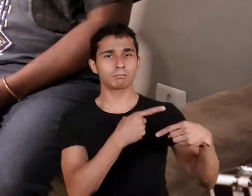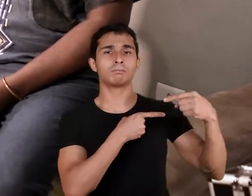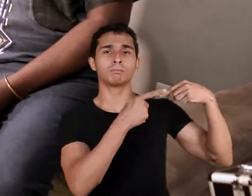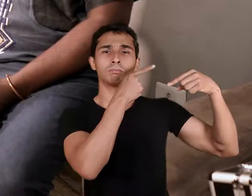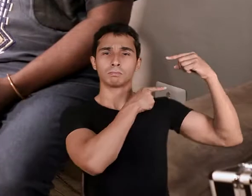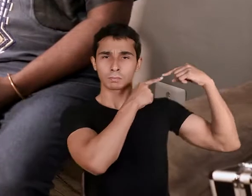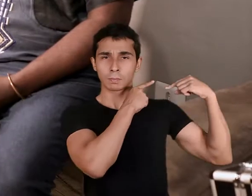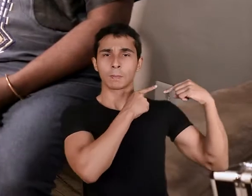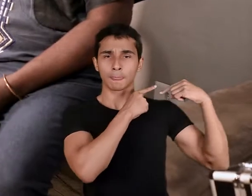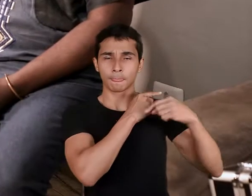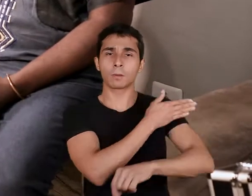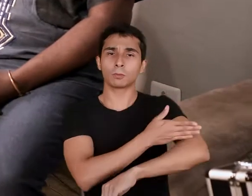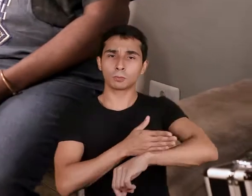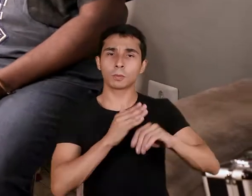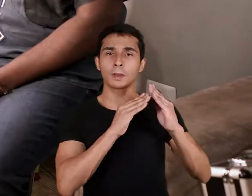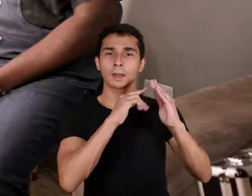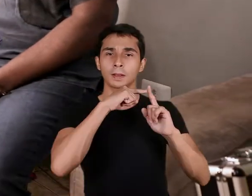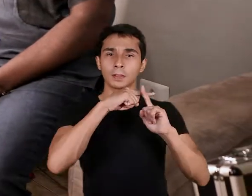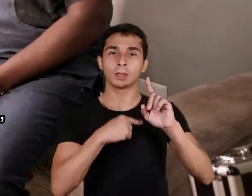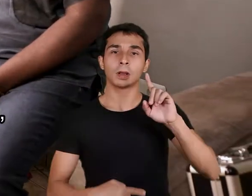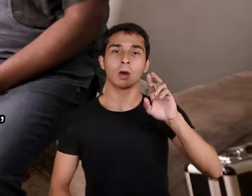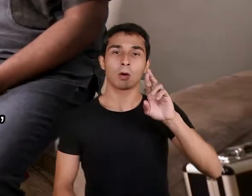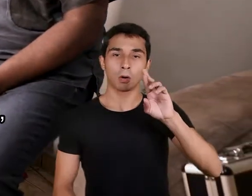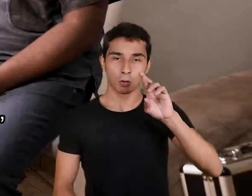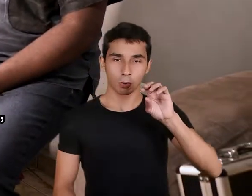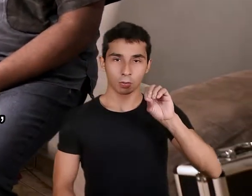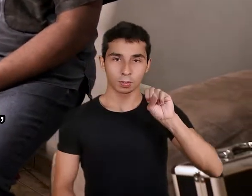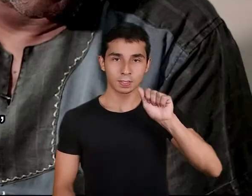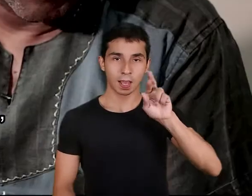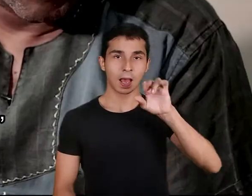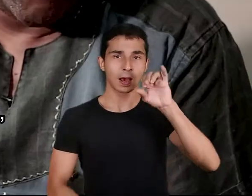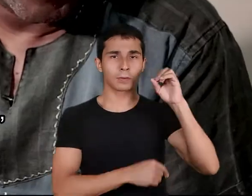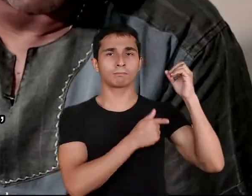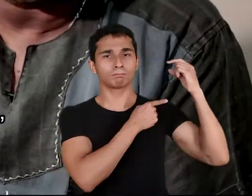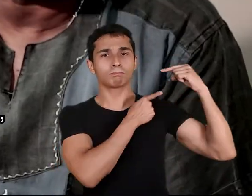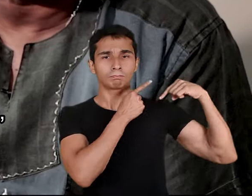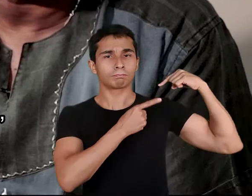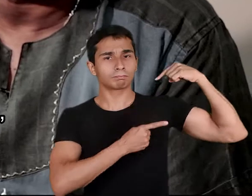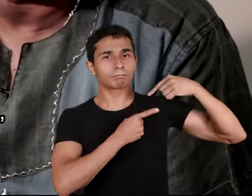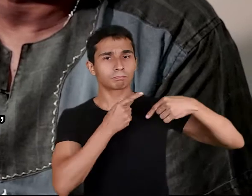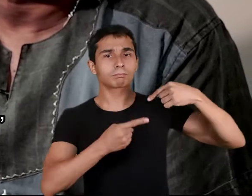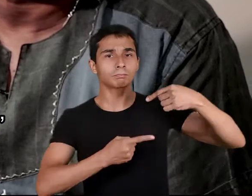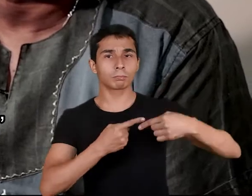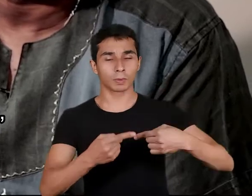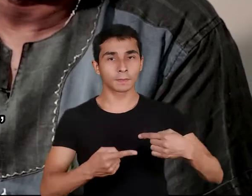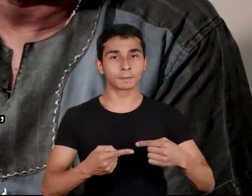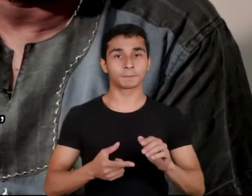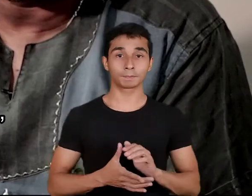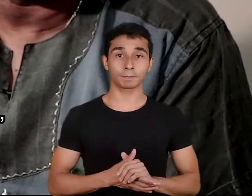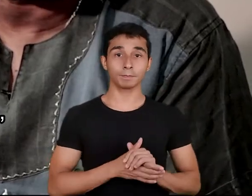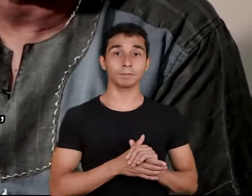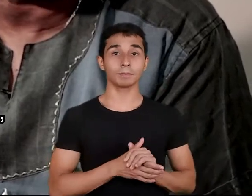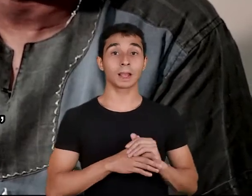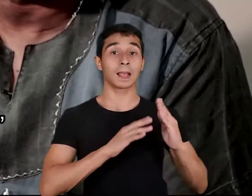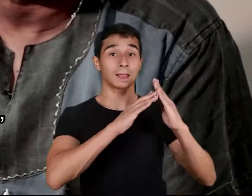de igreja, do rosário, né? Onde também, através disso, me